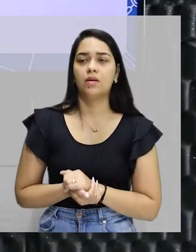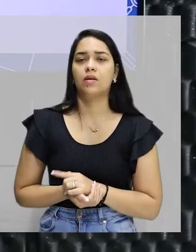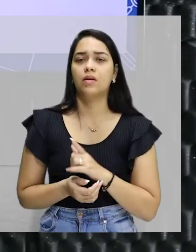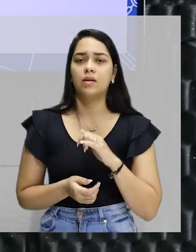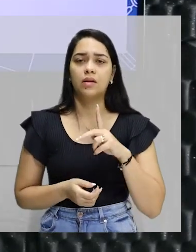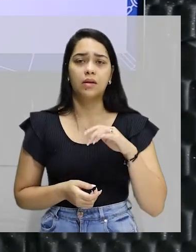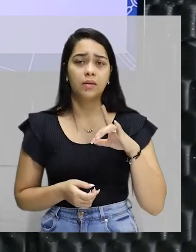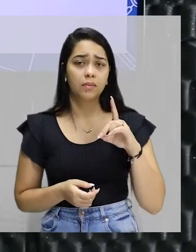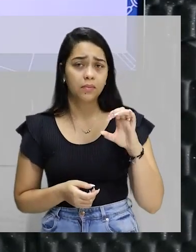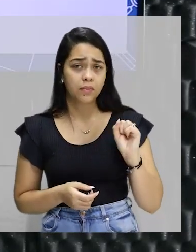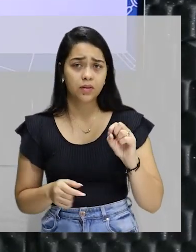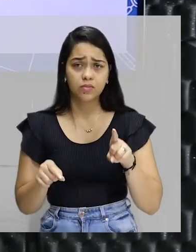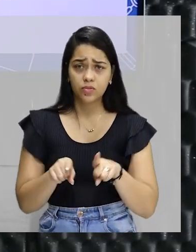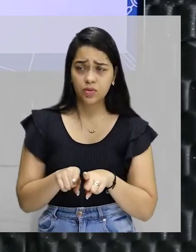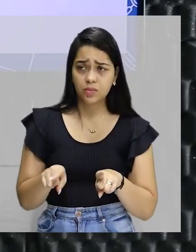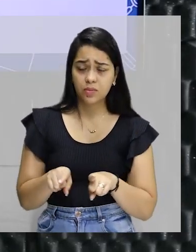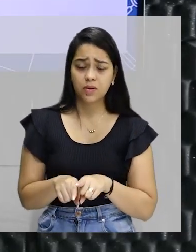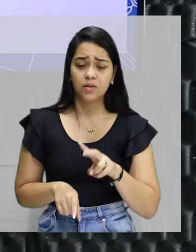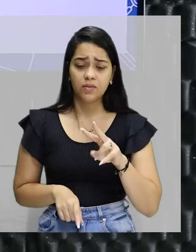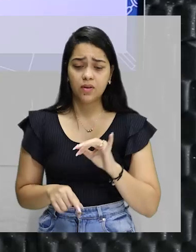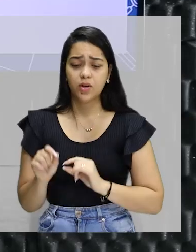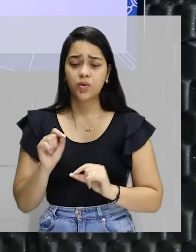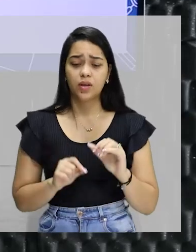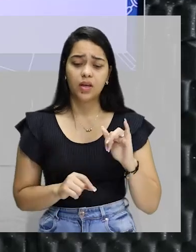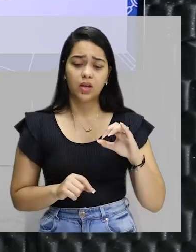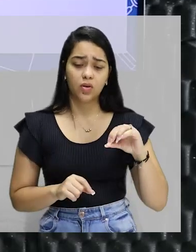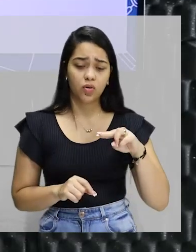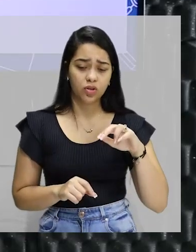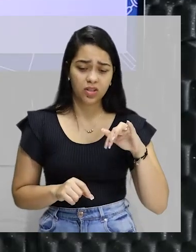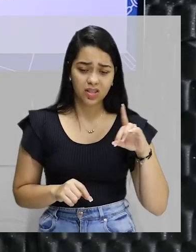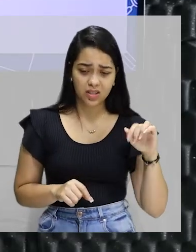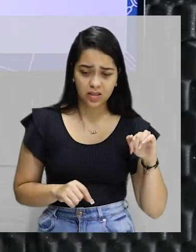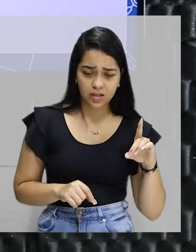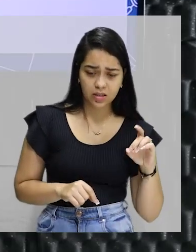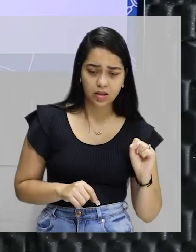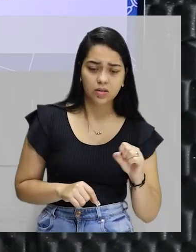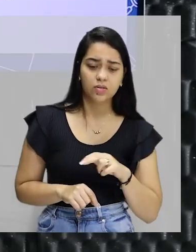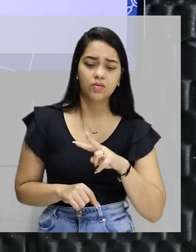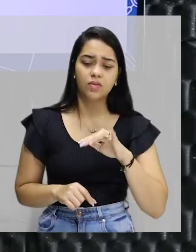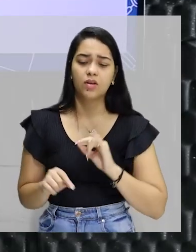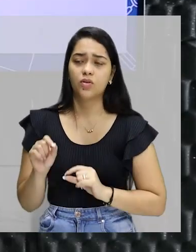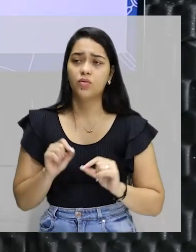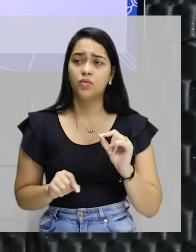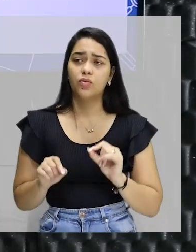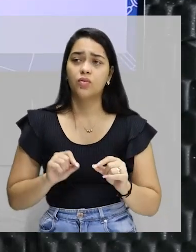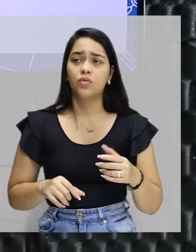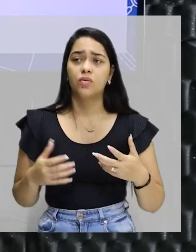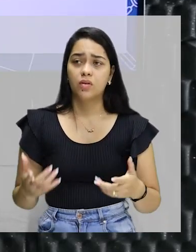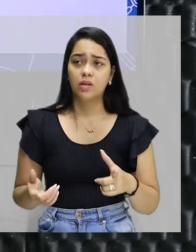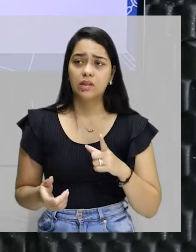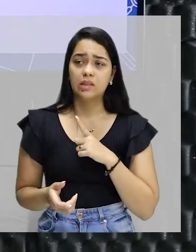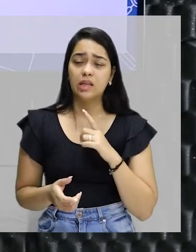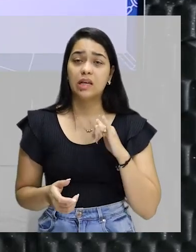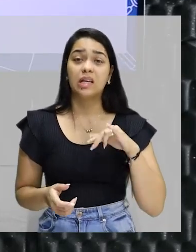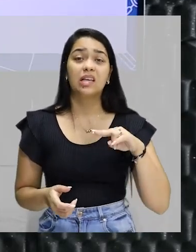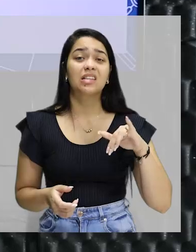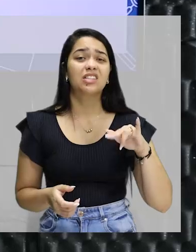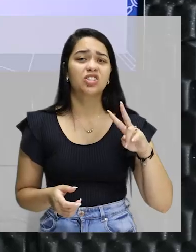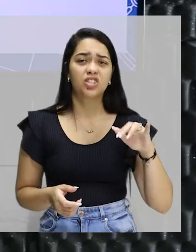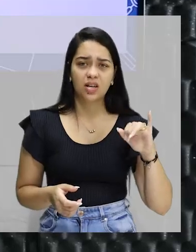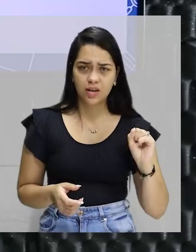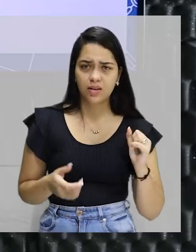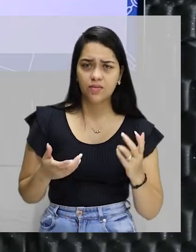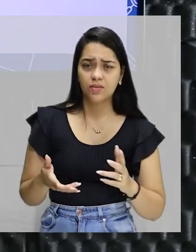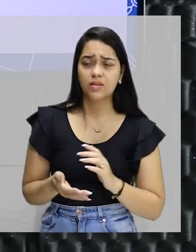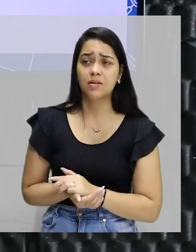O DNA vão estar ionizados. Com isso, eles vão ficar extremamente instáveis,